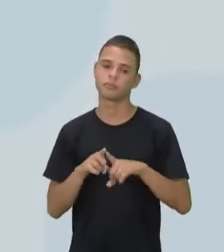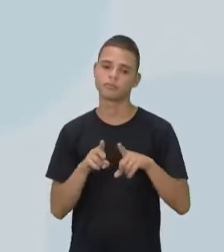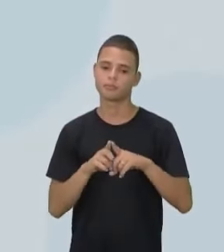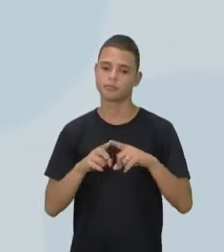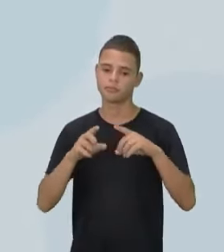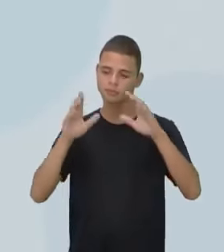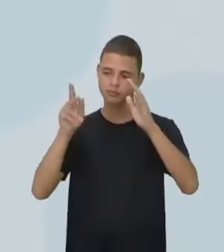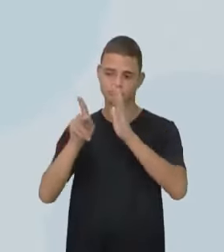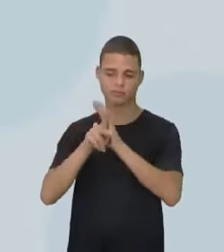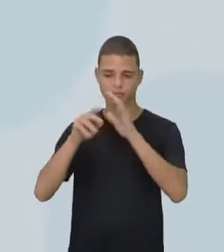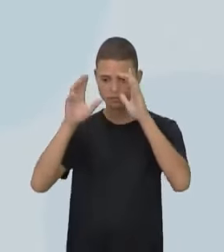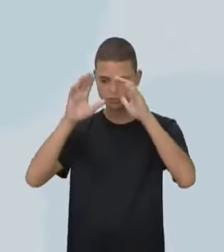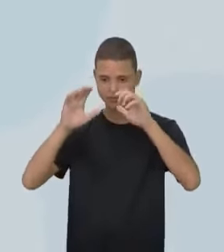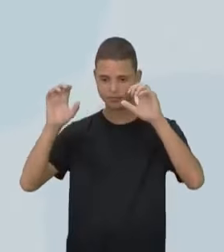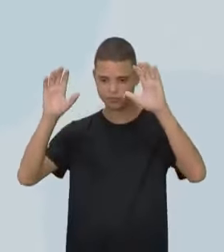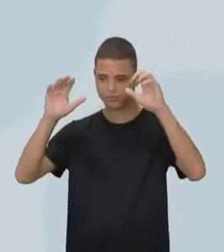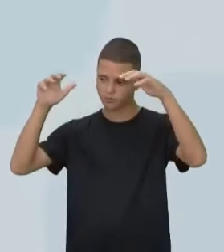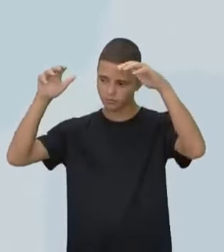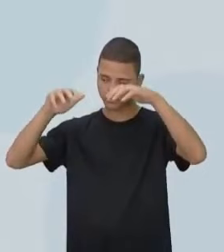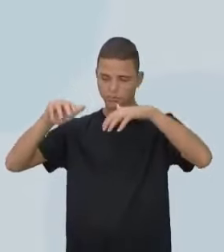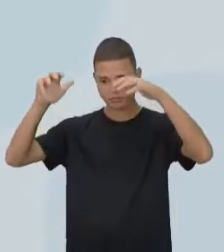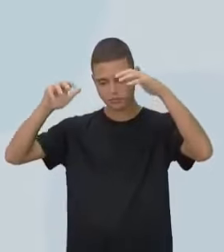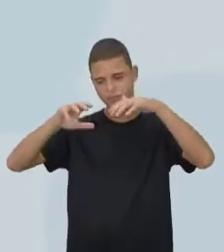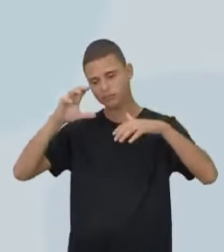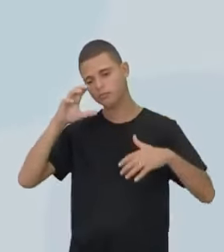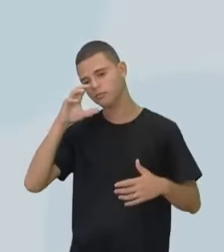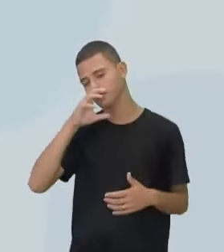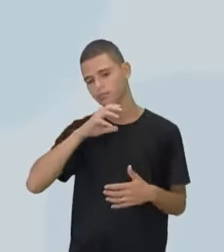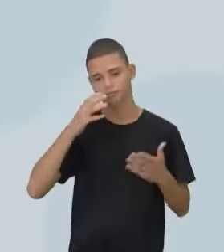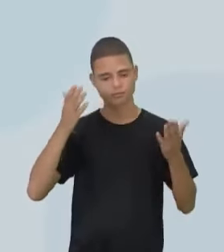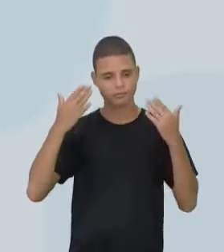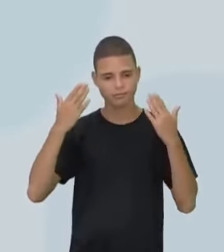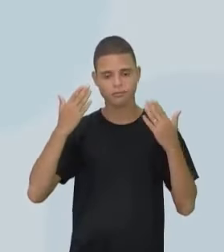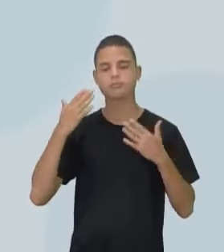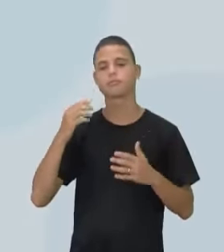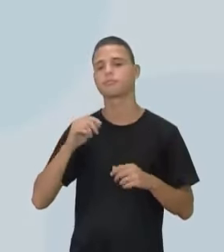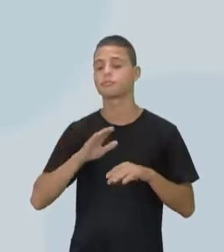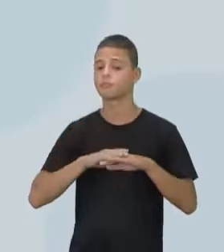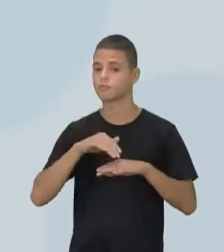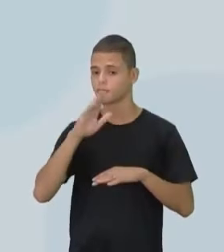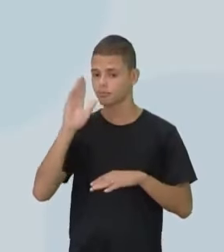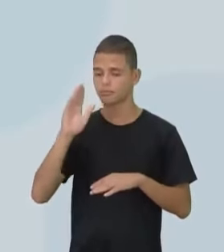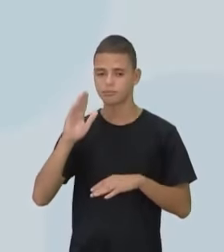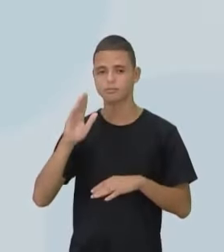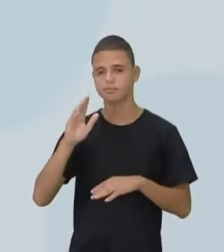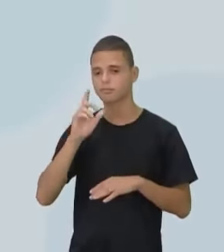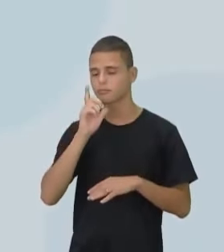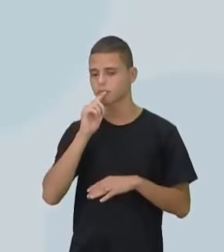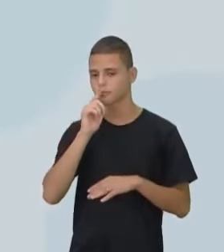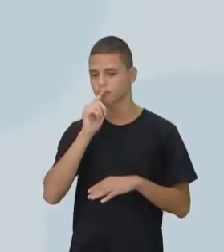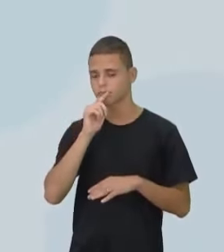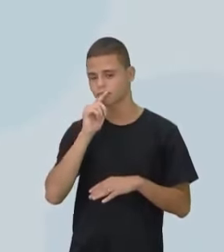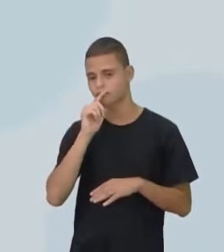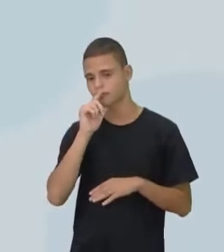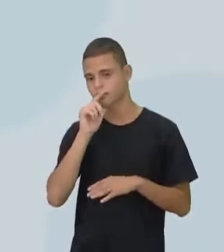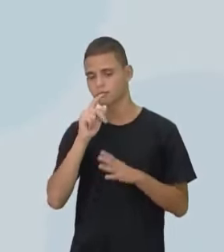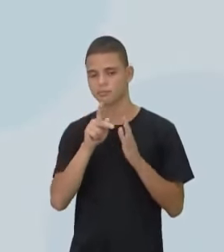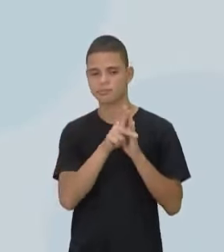de verão, as chuvas convectivas, conforme você tiver mais umidade que veio da